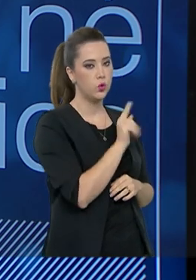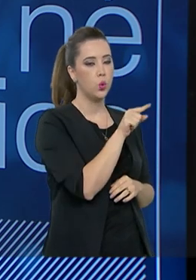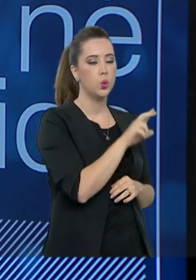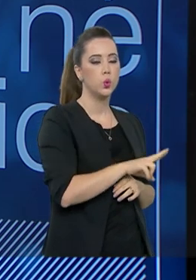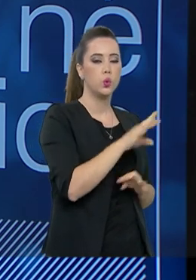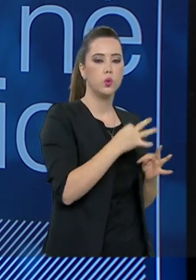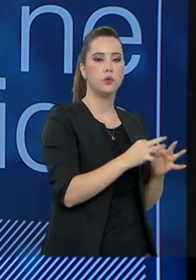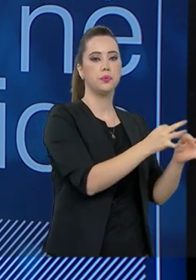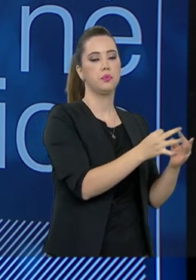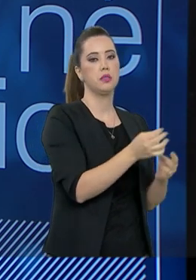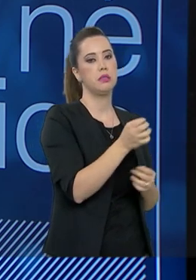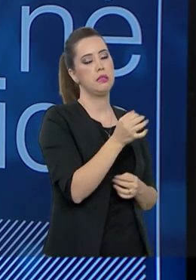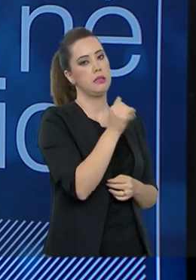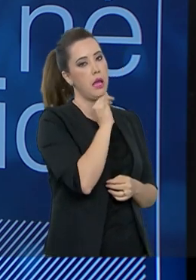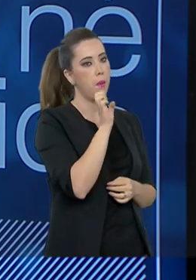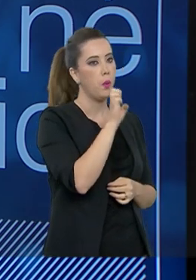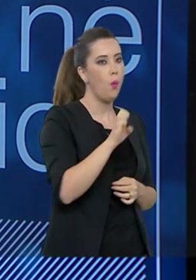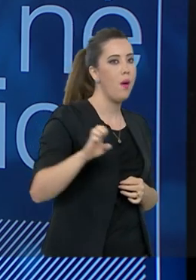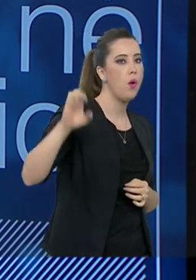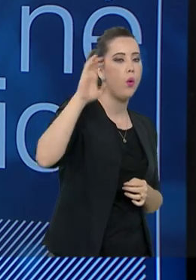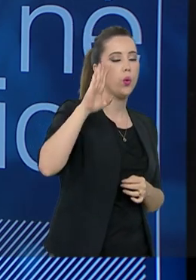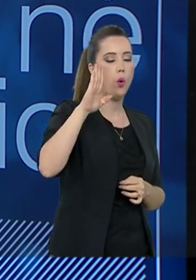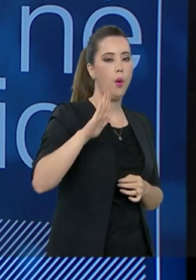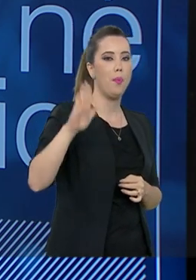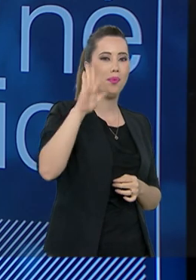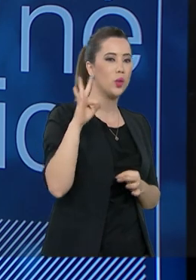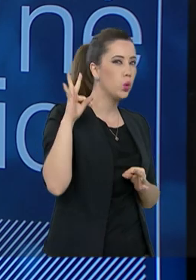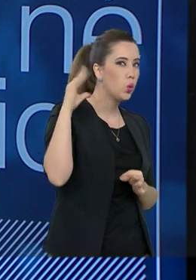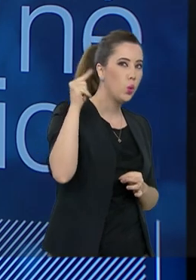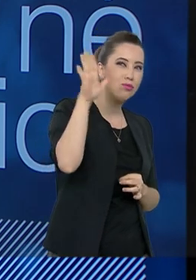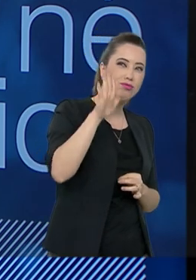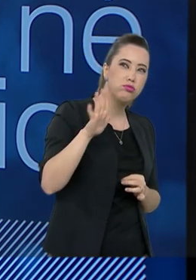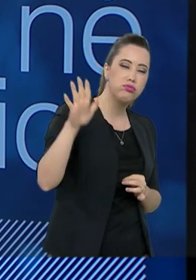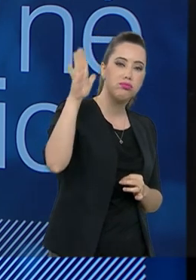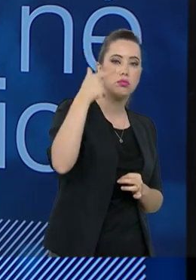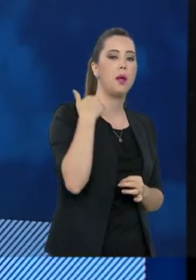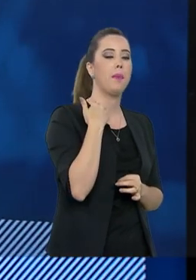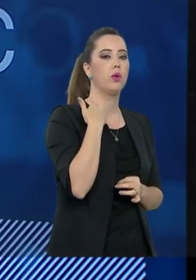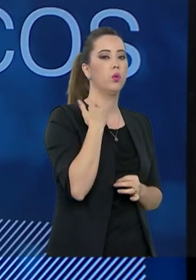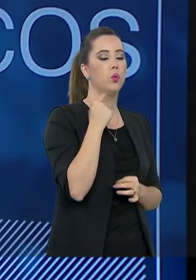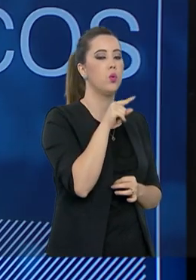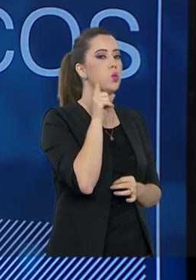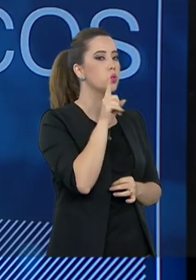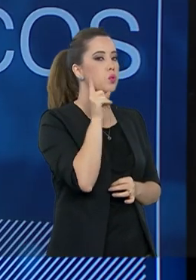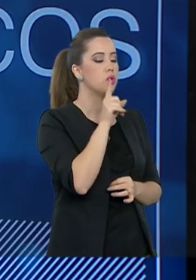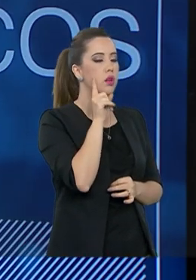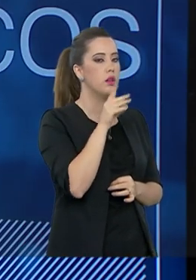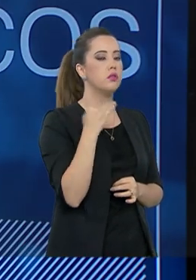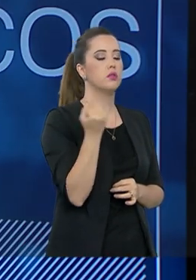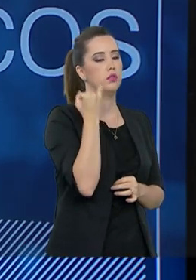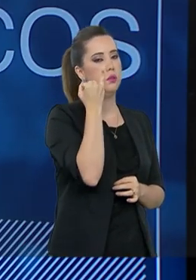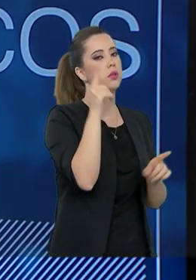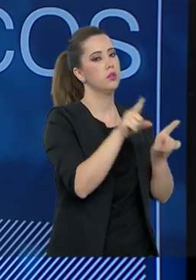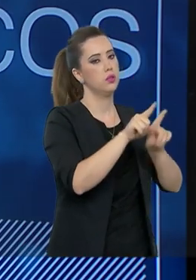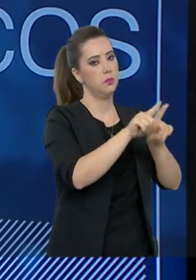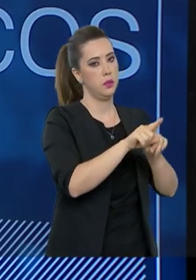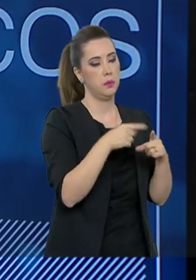tecnologia, tá? Então, a Europa toda tem bancos de dados de perfis genéticos. Os Estados Unidos é uma referência importante